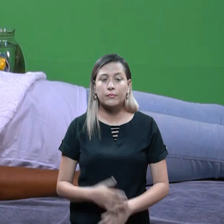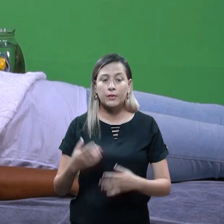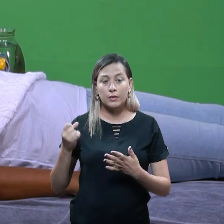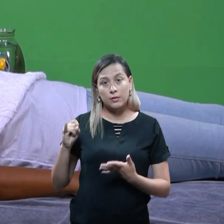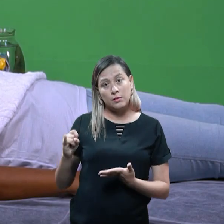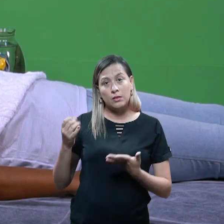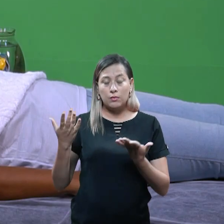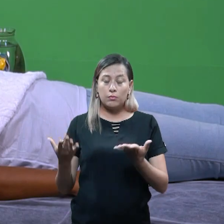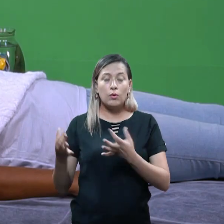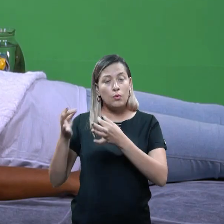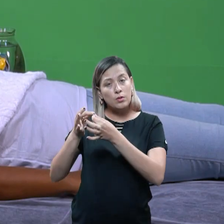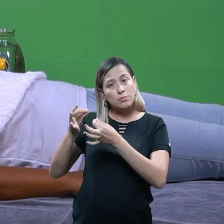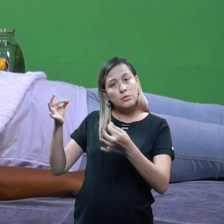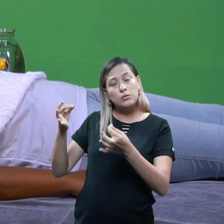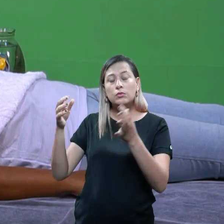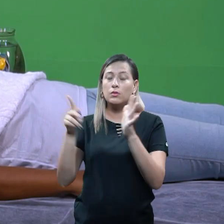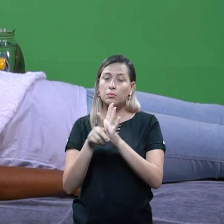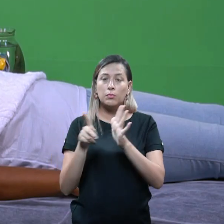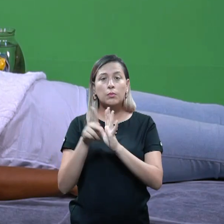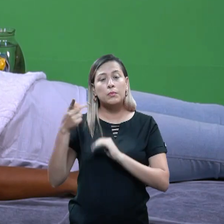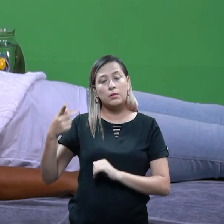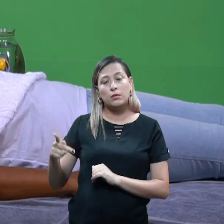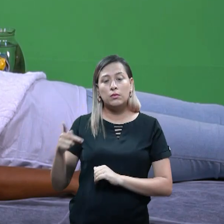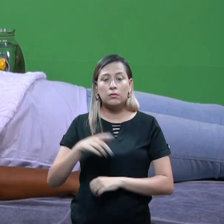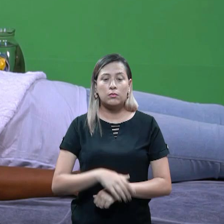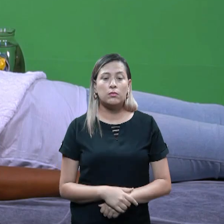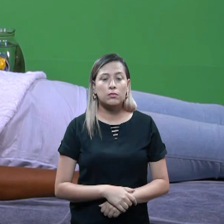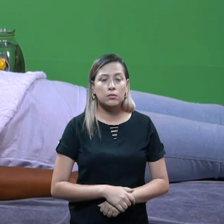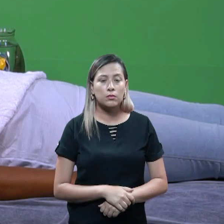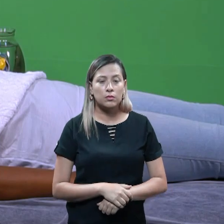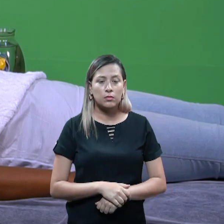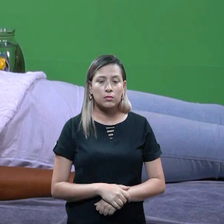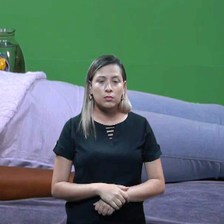pelas medidas dela mesmo, eu vou abrir aqui só